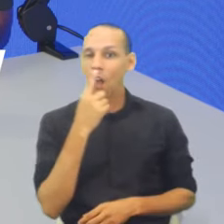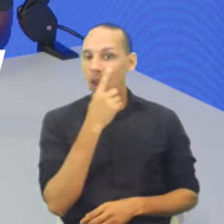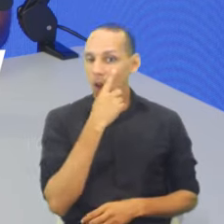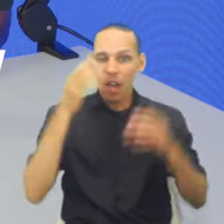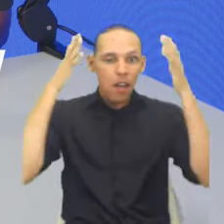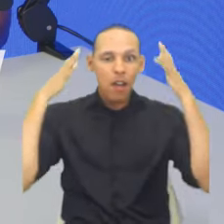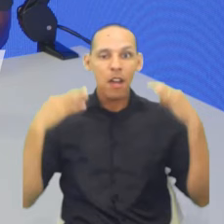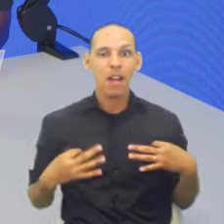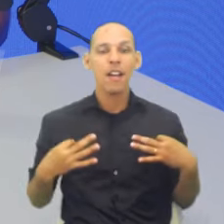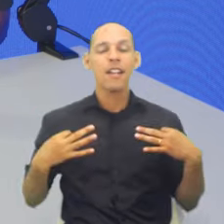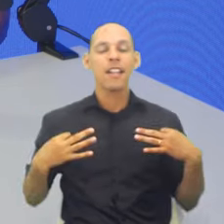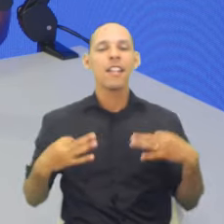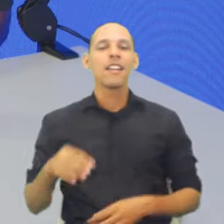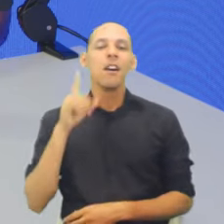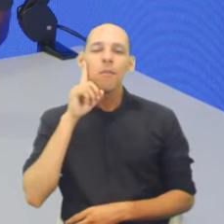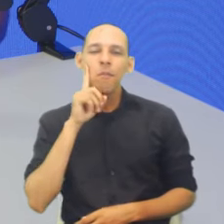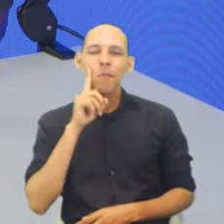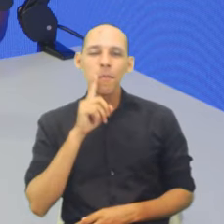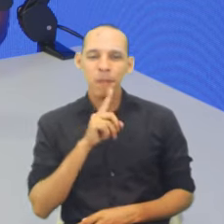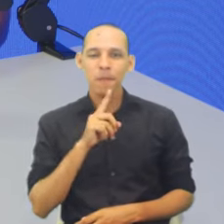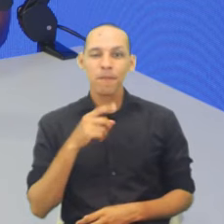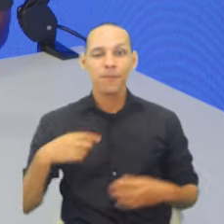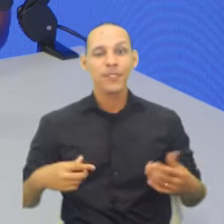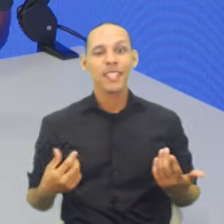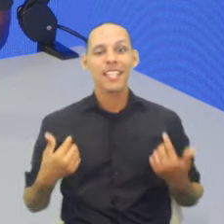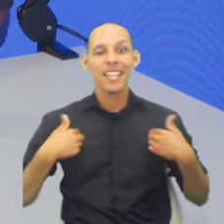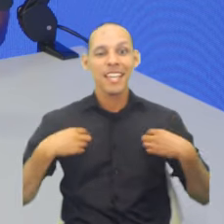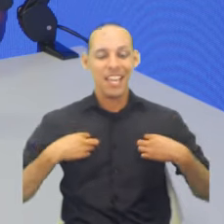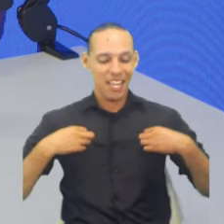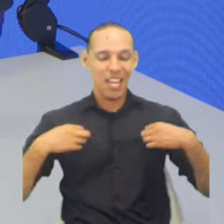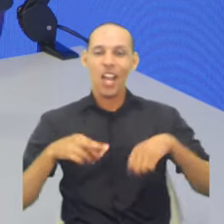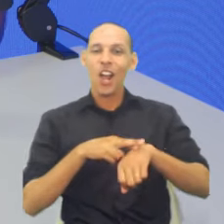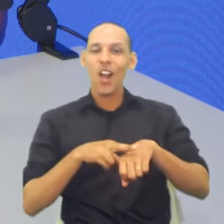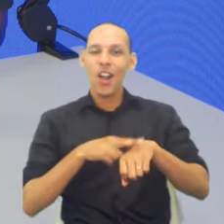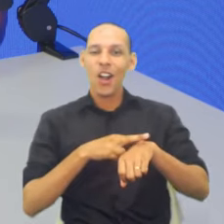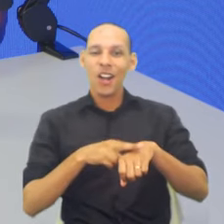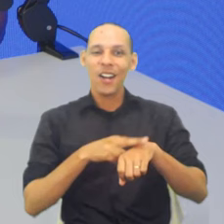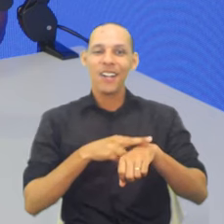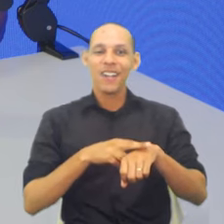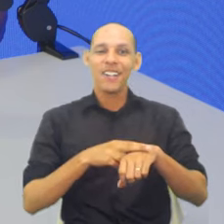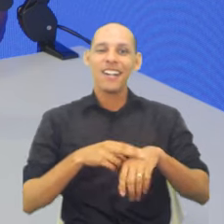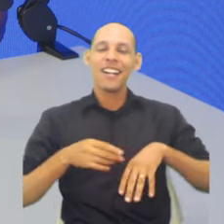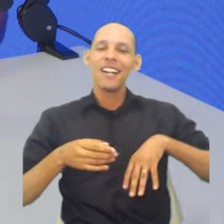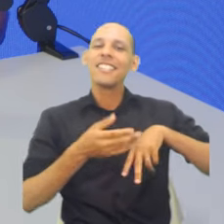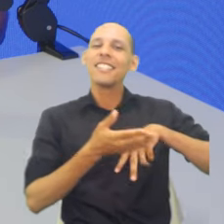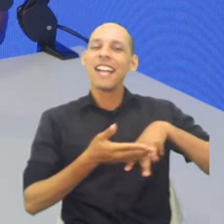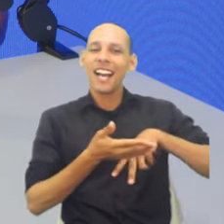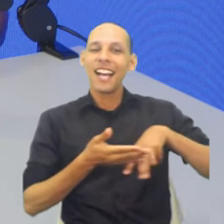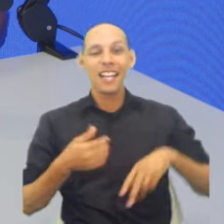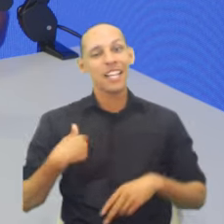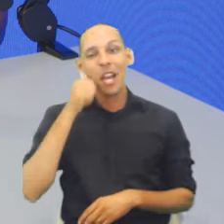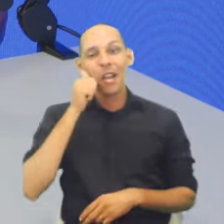lisos de tamanho médio Eu visto um look todo roxo camiseta eaia eh sou uma mulher